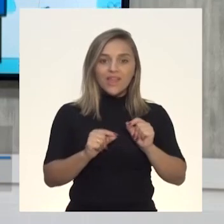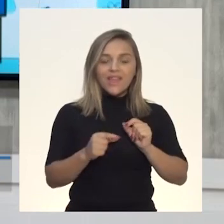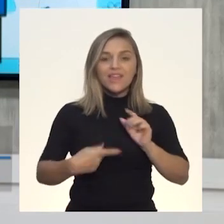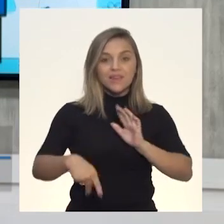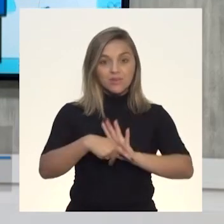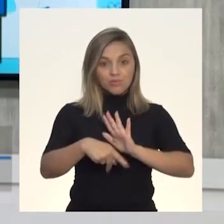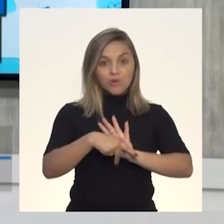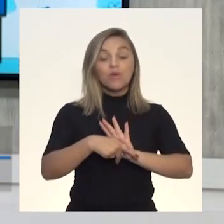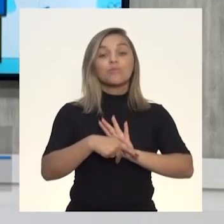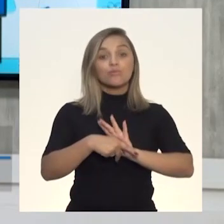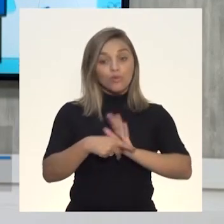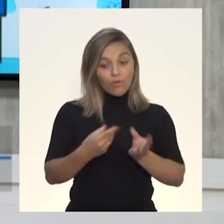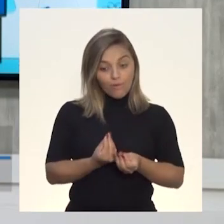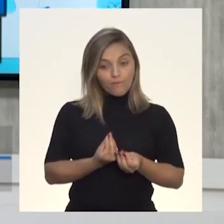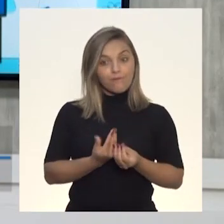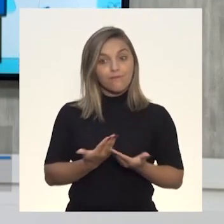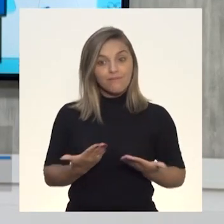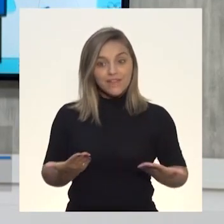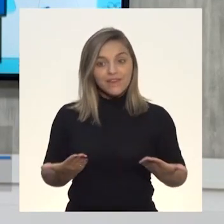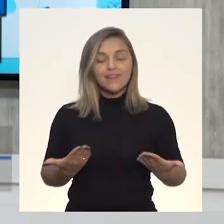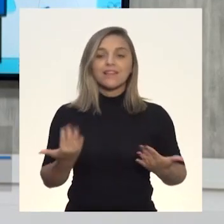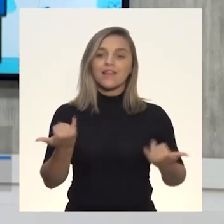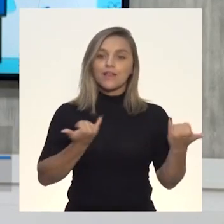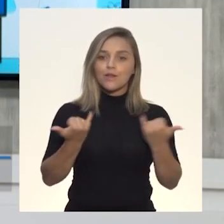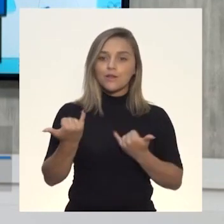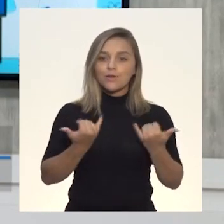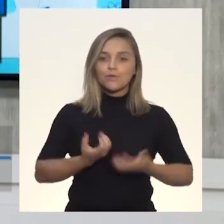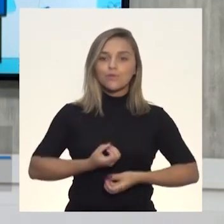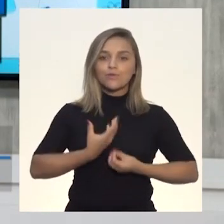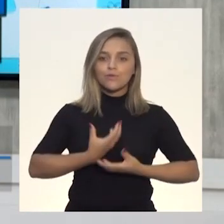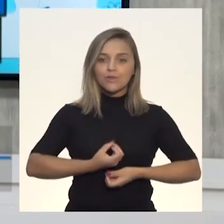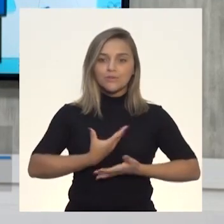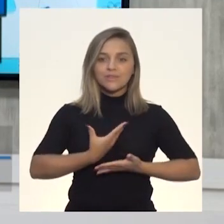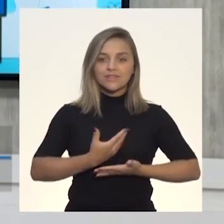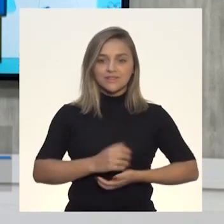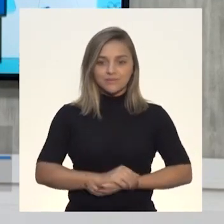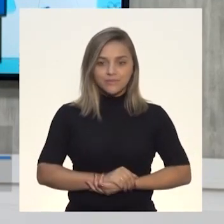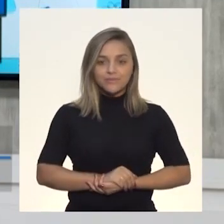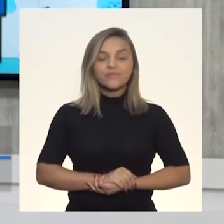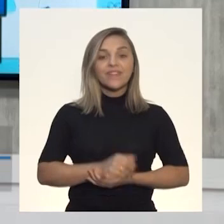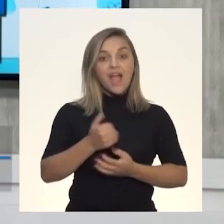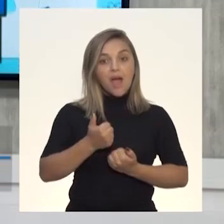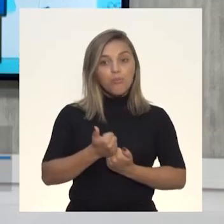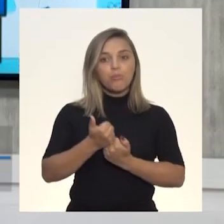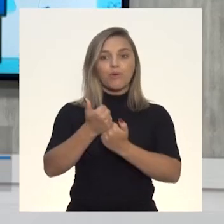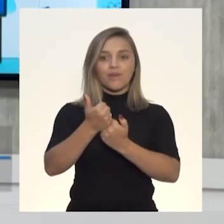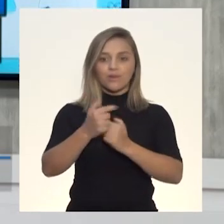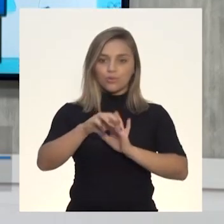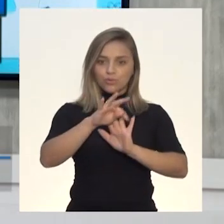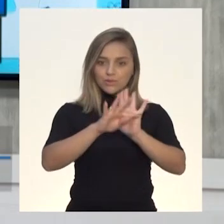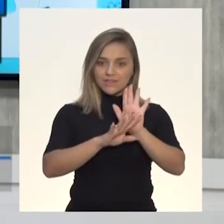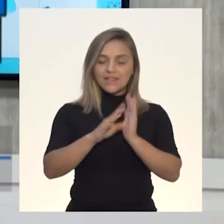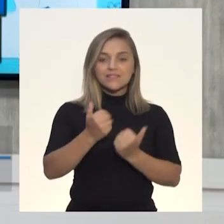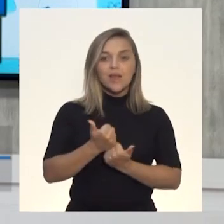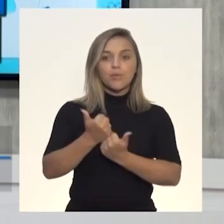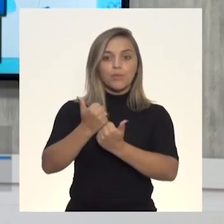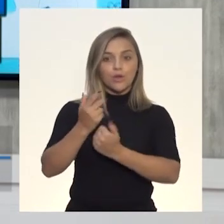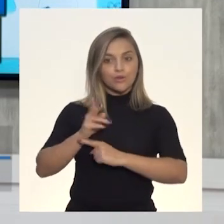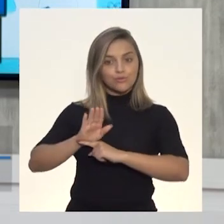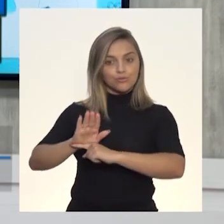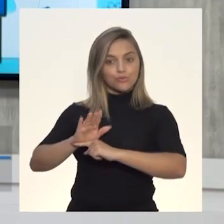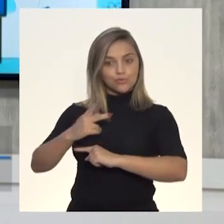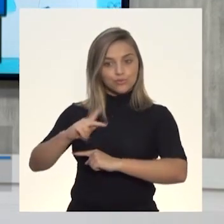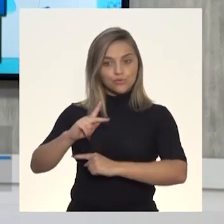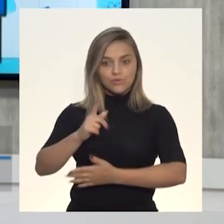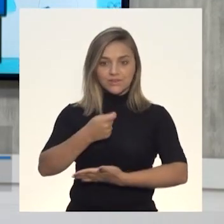eles oferecem informações, eles apoiam a sua escrita. Tudo